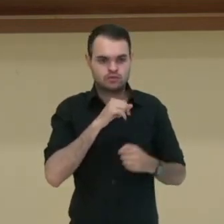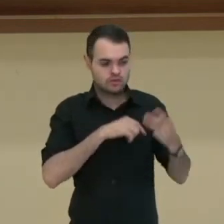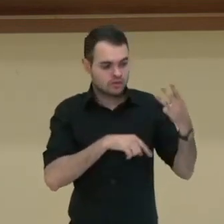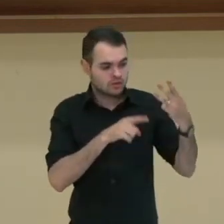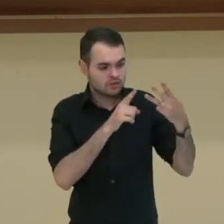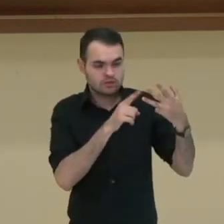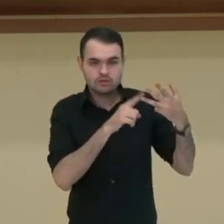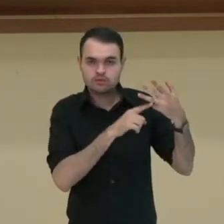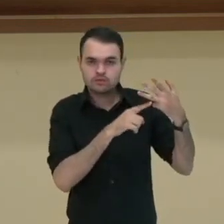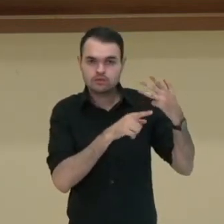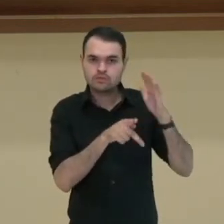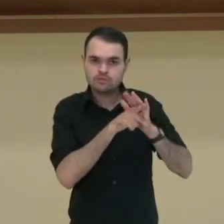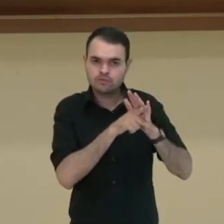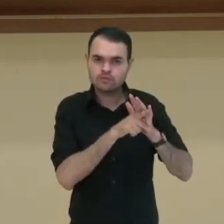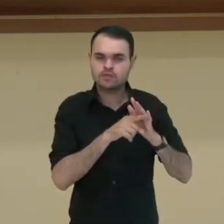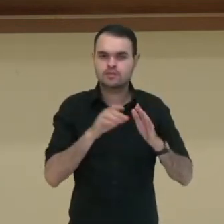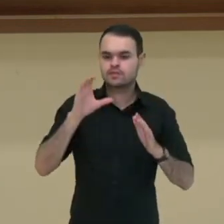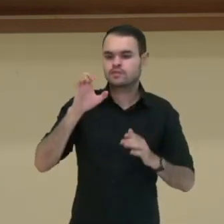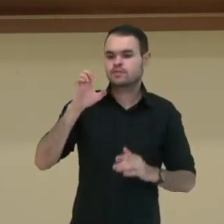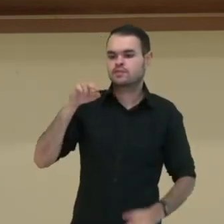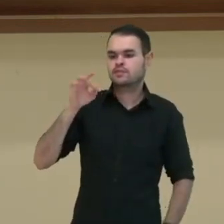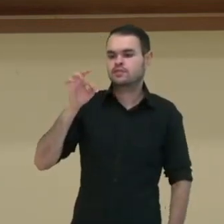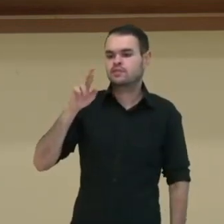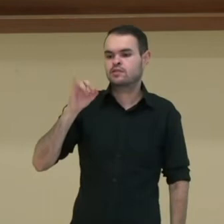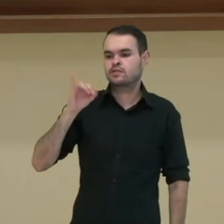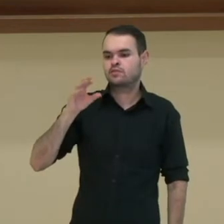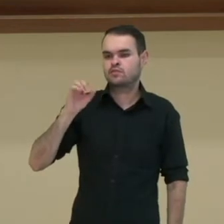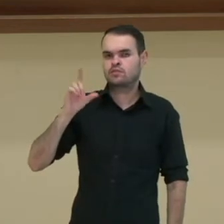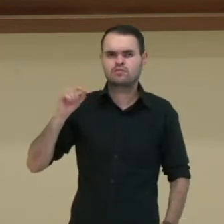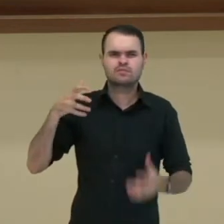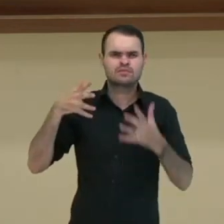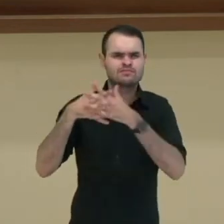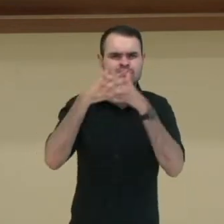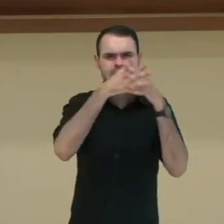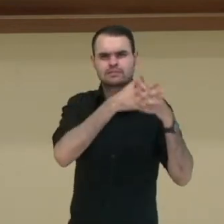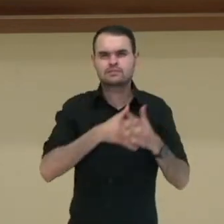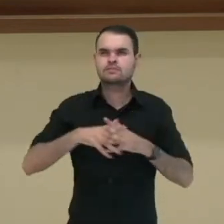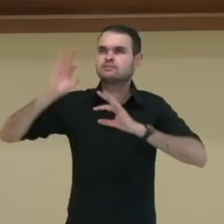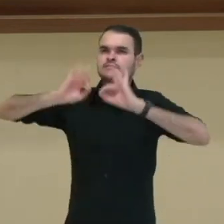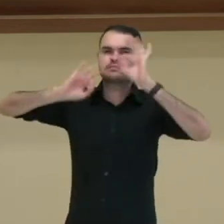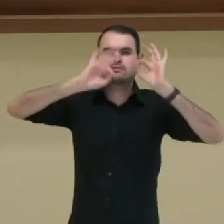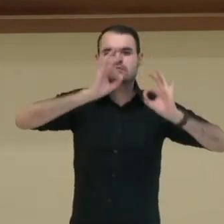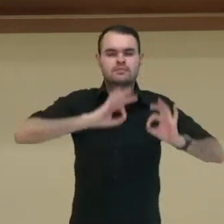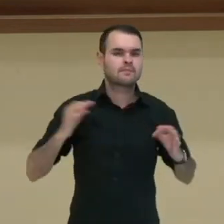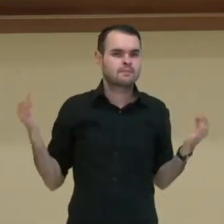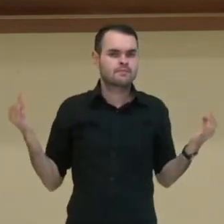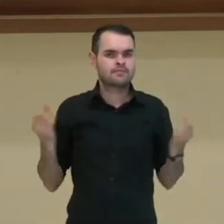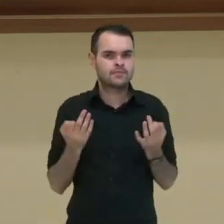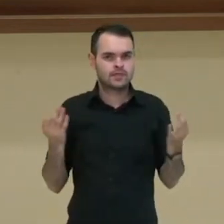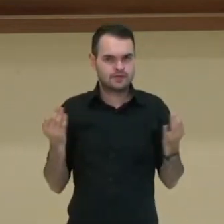coisa mais linda, né? Que complexidade bem feita, bem arquitetada,